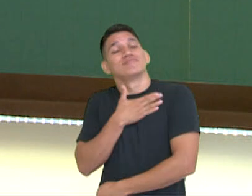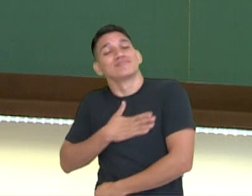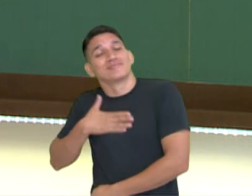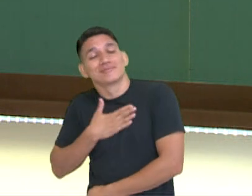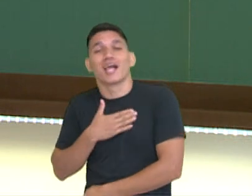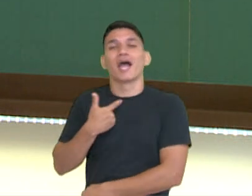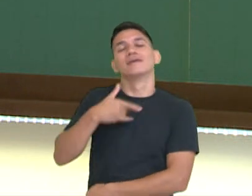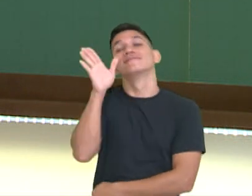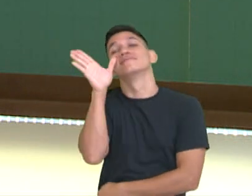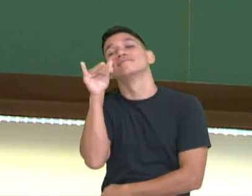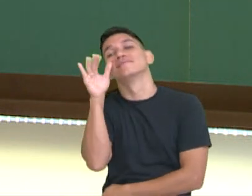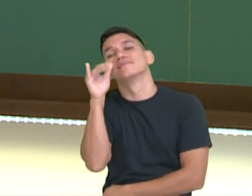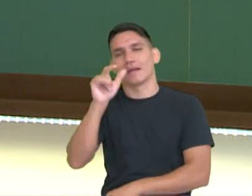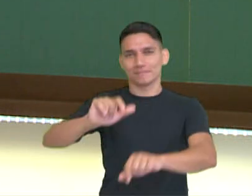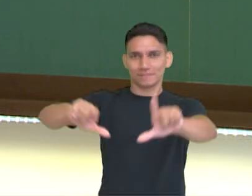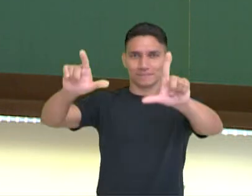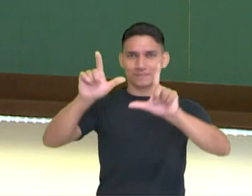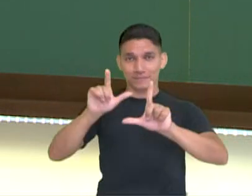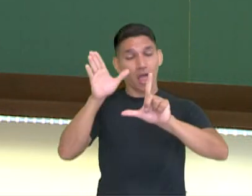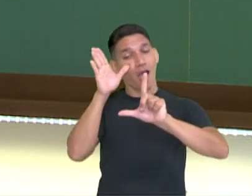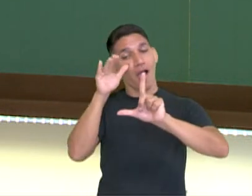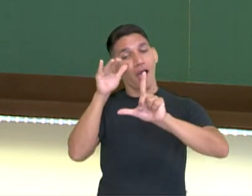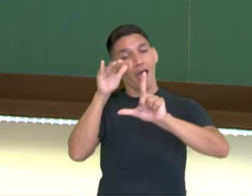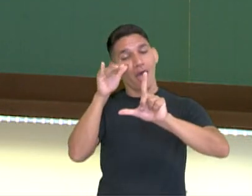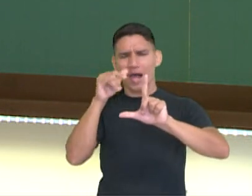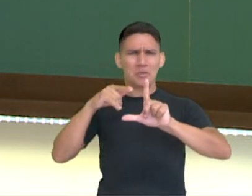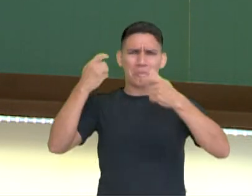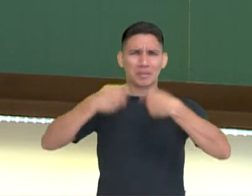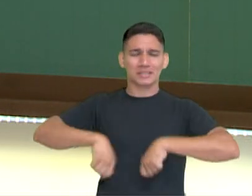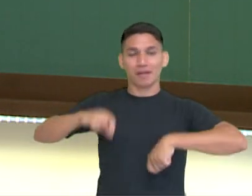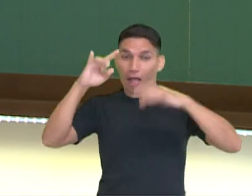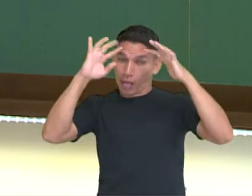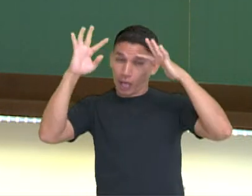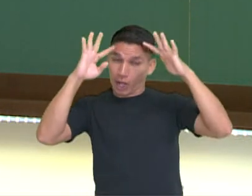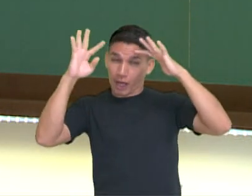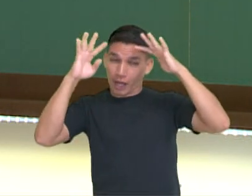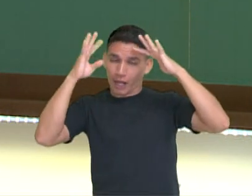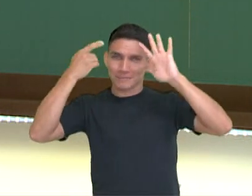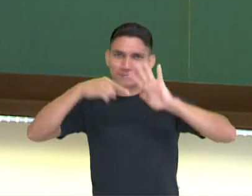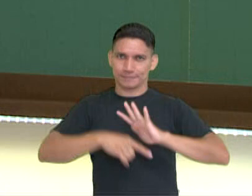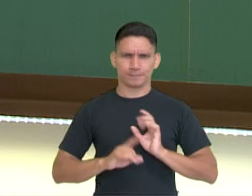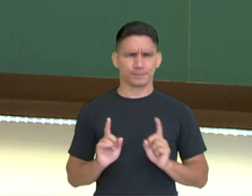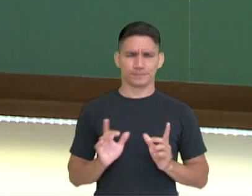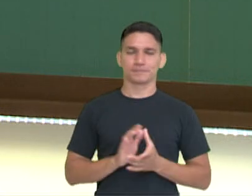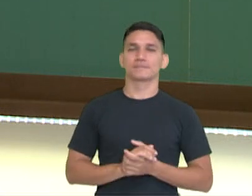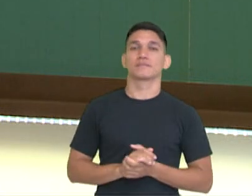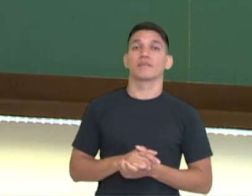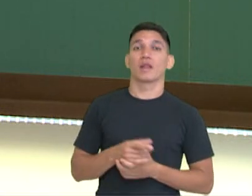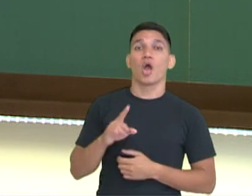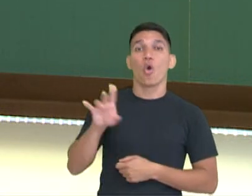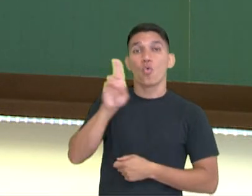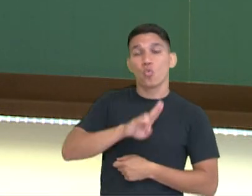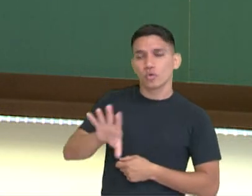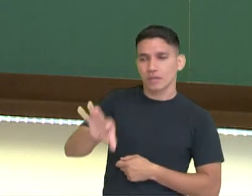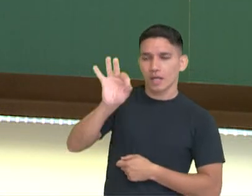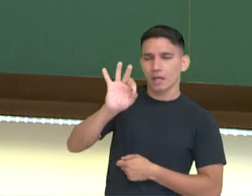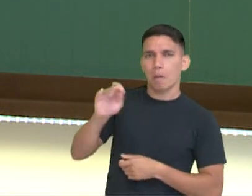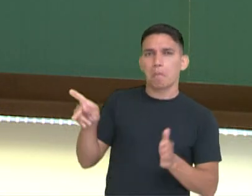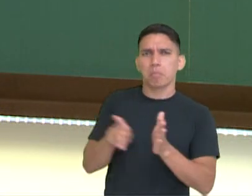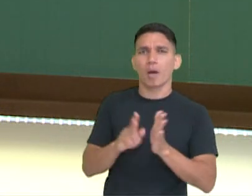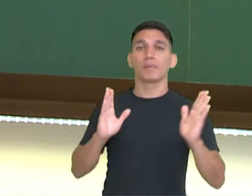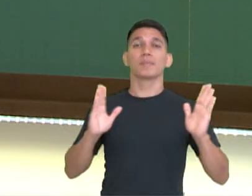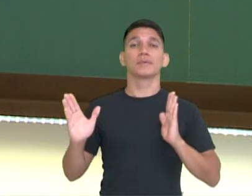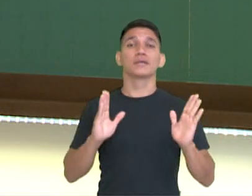entretenimento. É aquele que não vai te fazer pensar muito. Tome como base a importância da leitura em tempos de